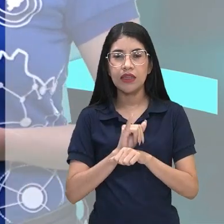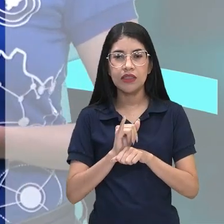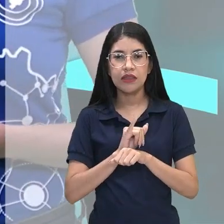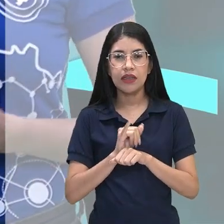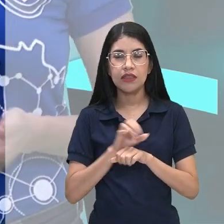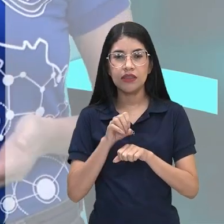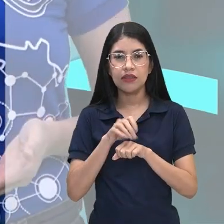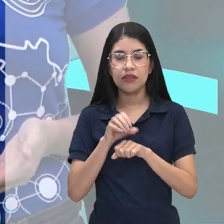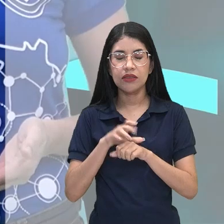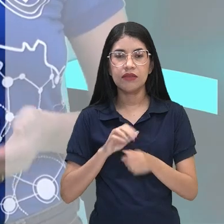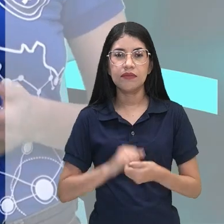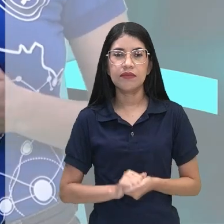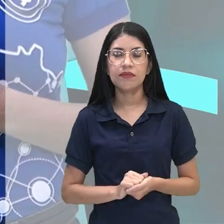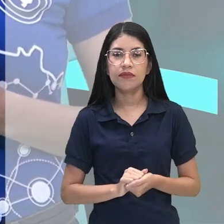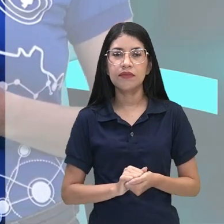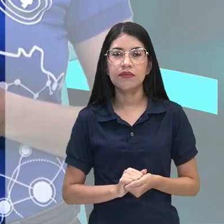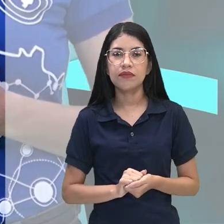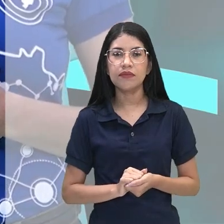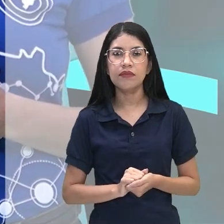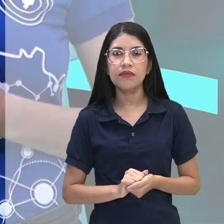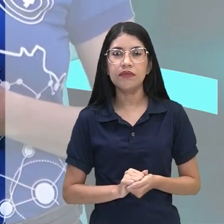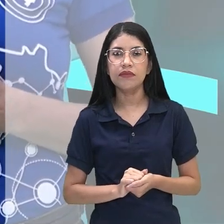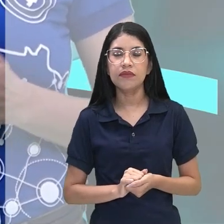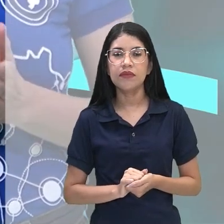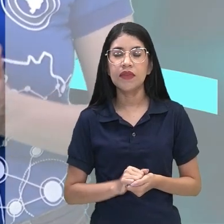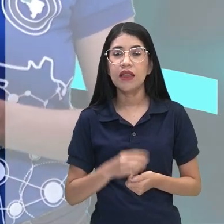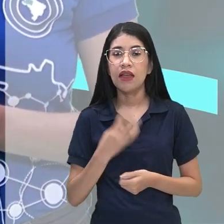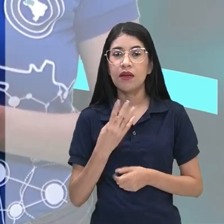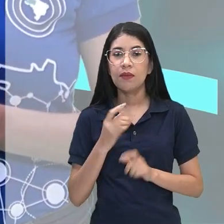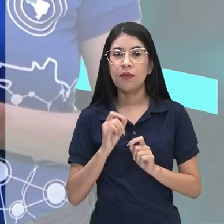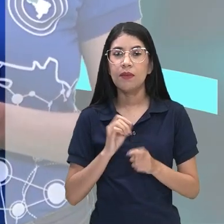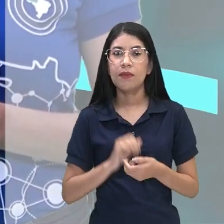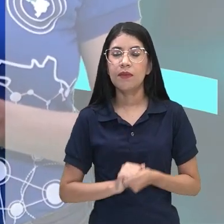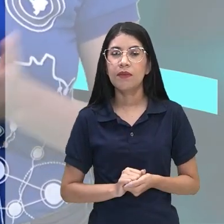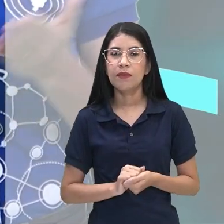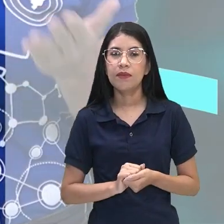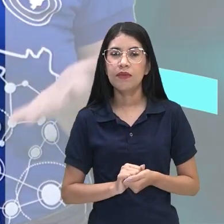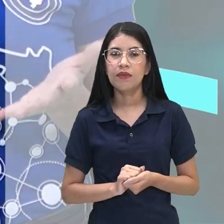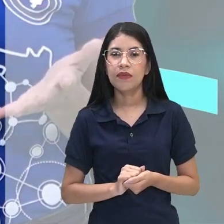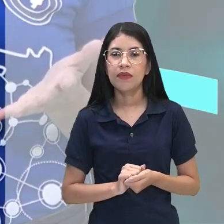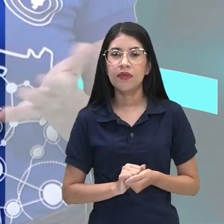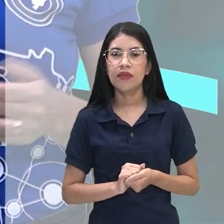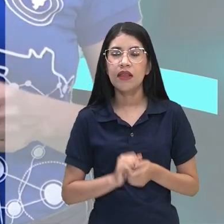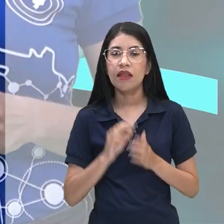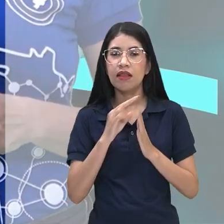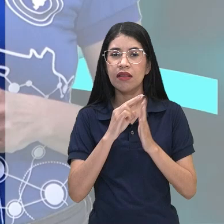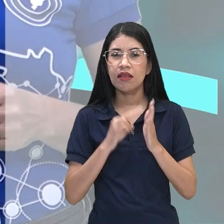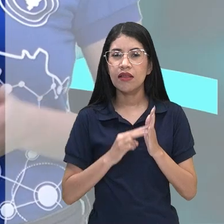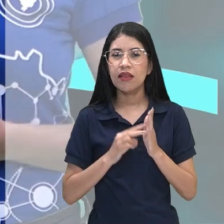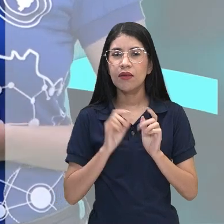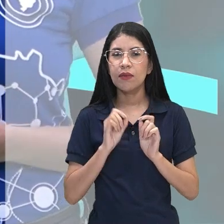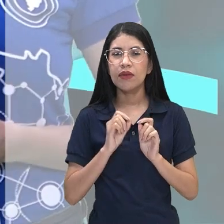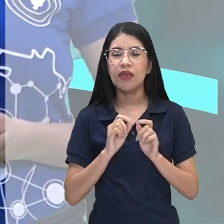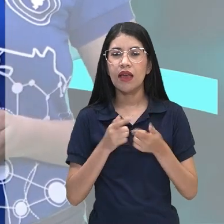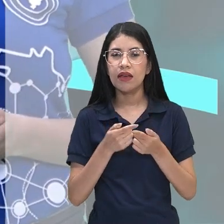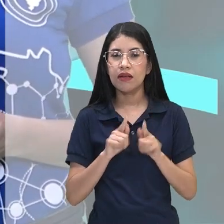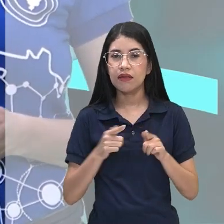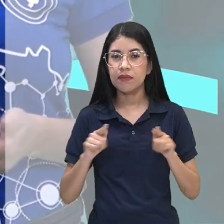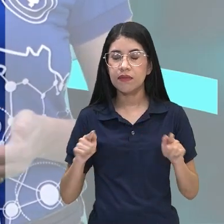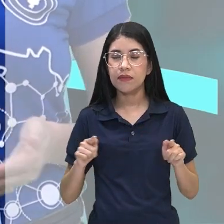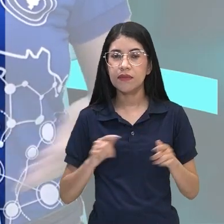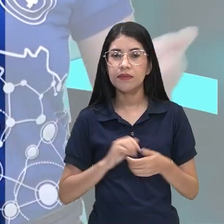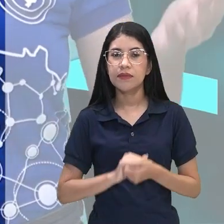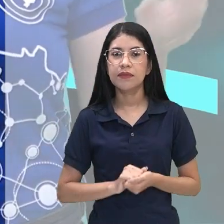aproximar. Próxima é revise os tópicos gramaticais. O que você precisa revisar? Vamos relembrar os